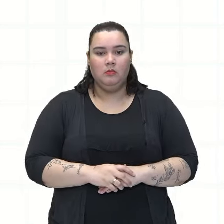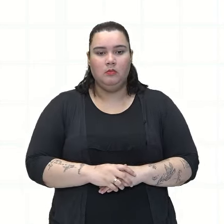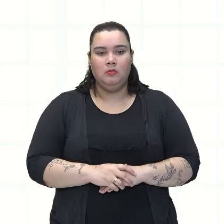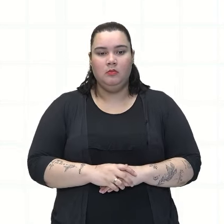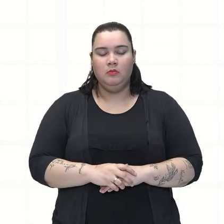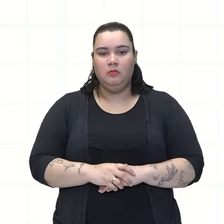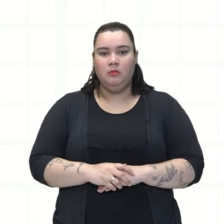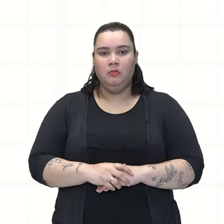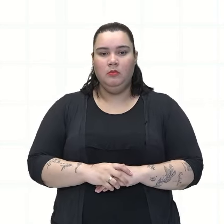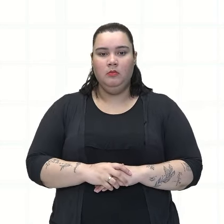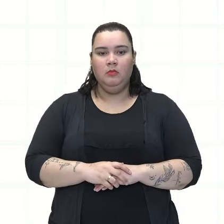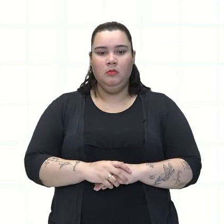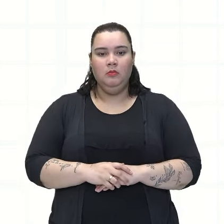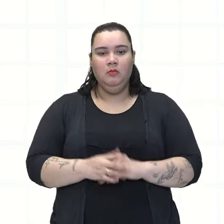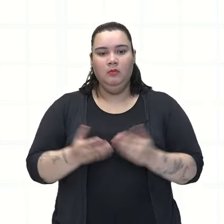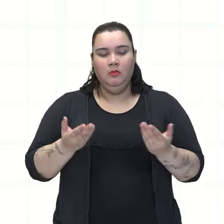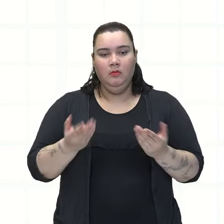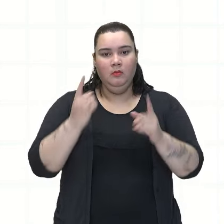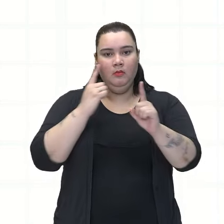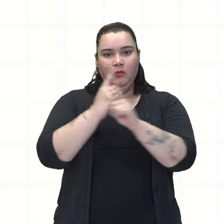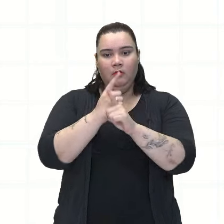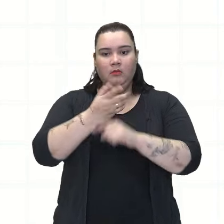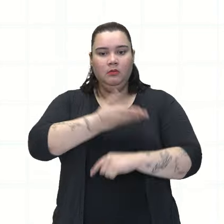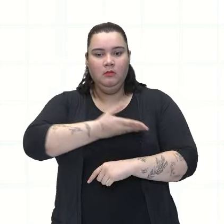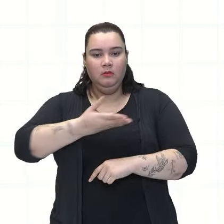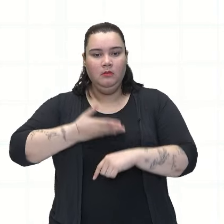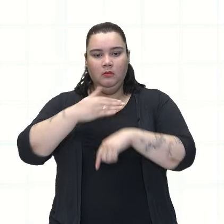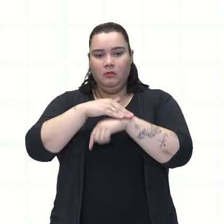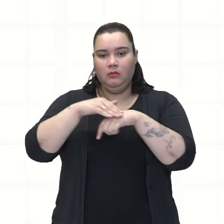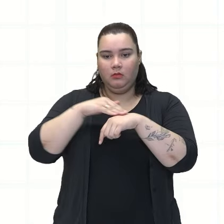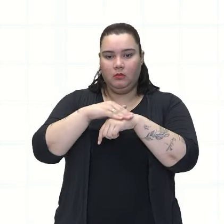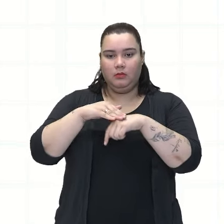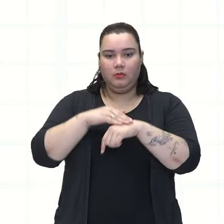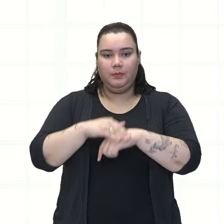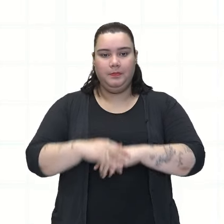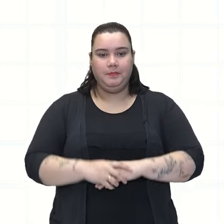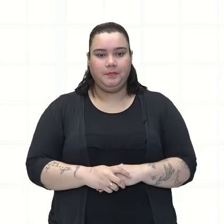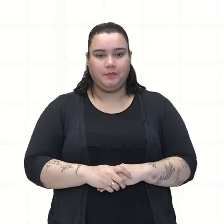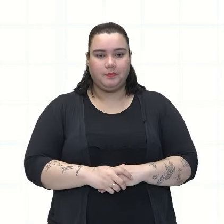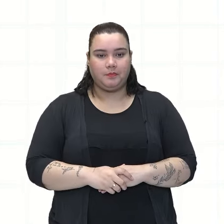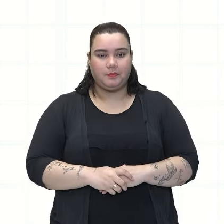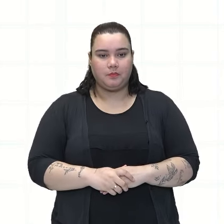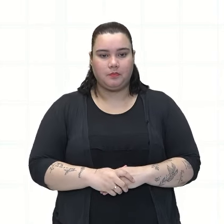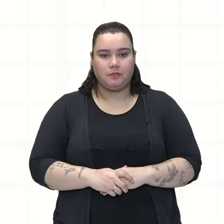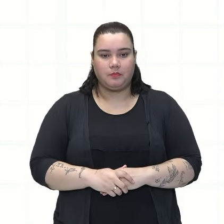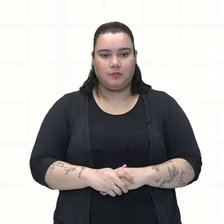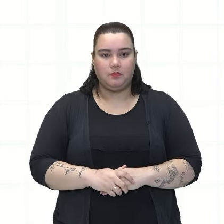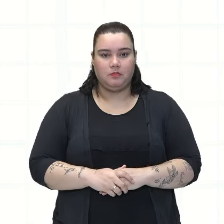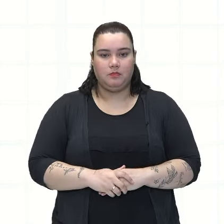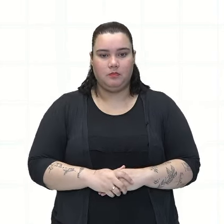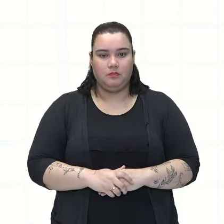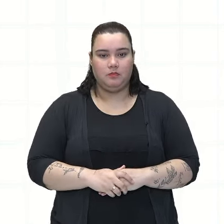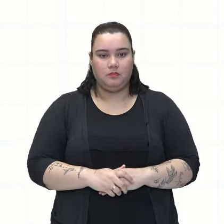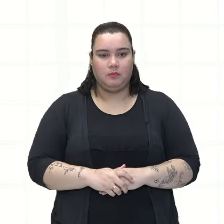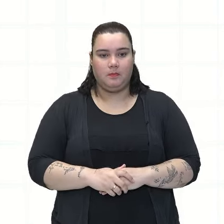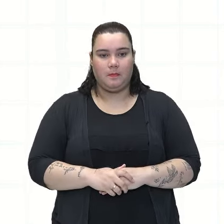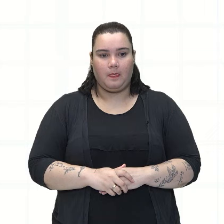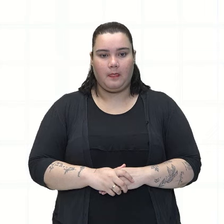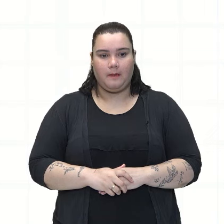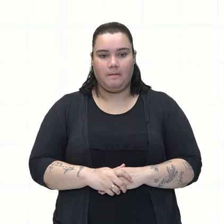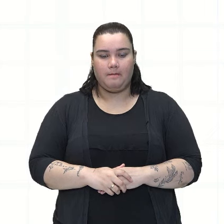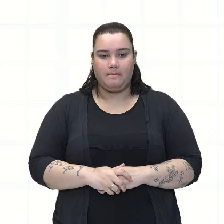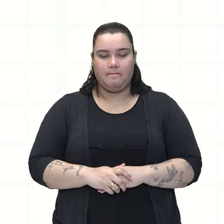Conversar com eles. Novamente tem aqui, ó, um pedacinho que indica futuro. We're going to spend some